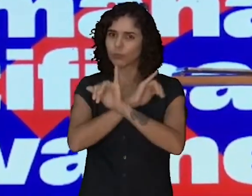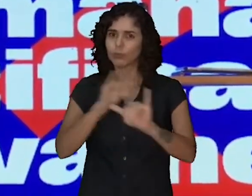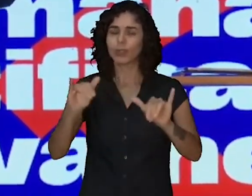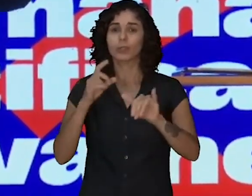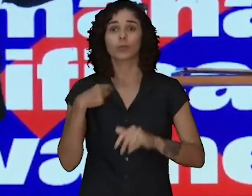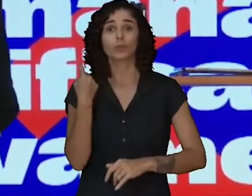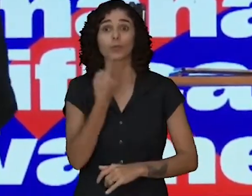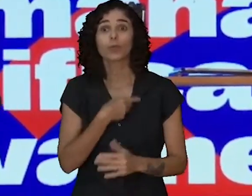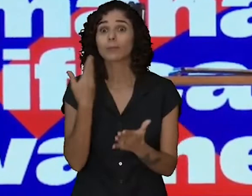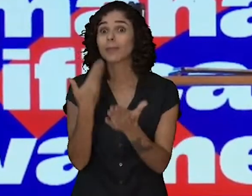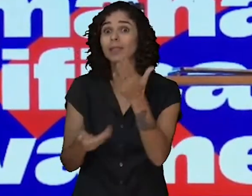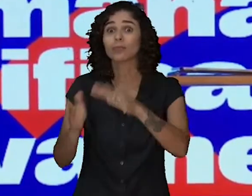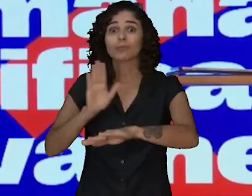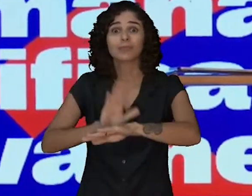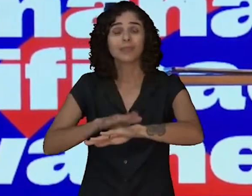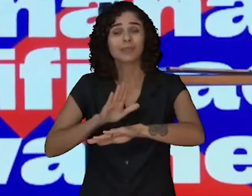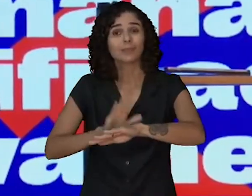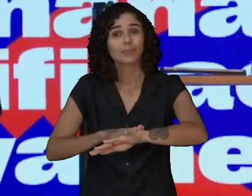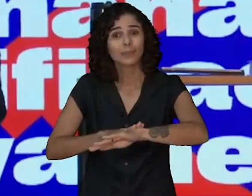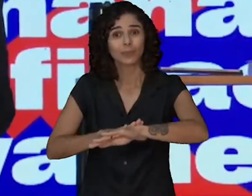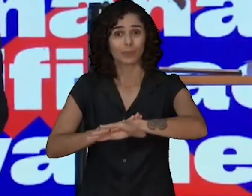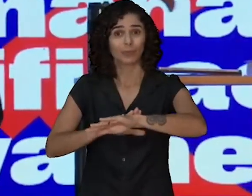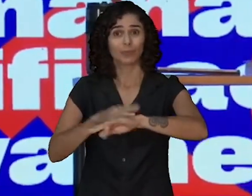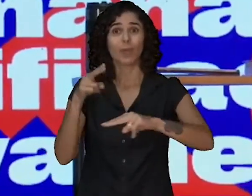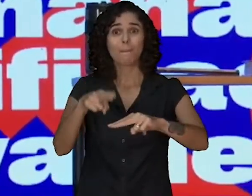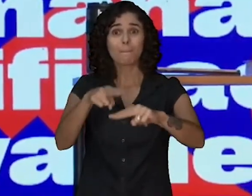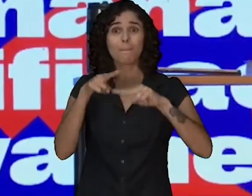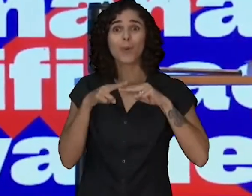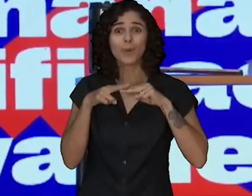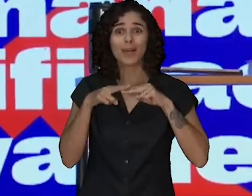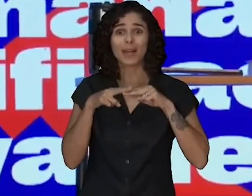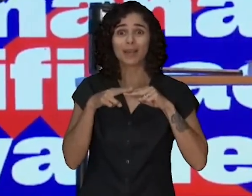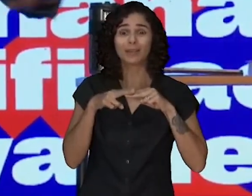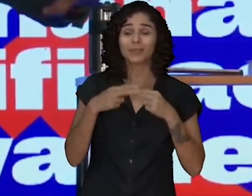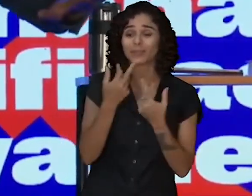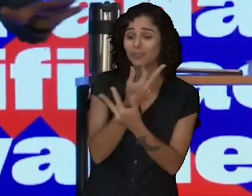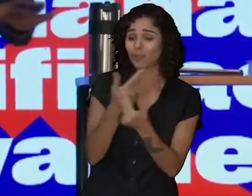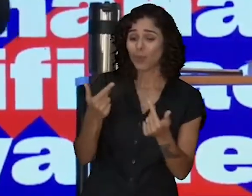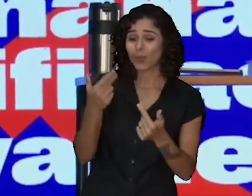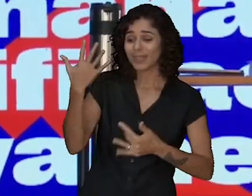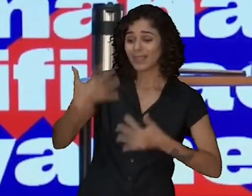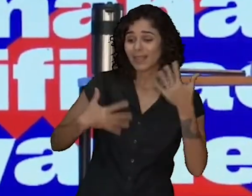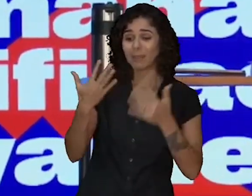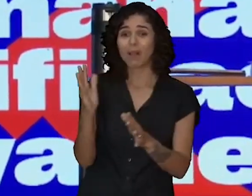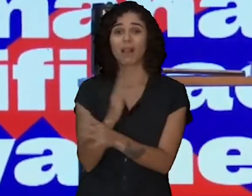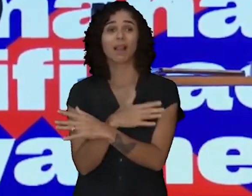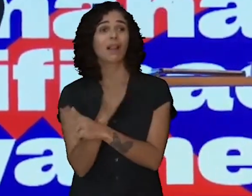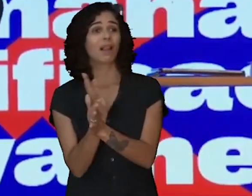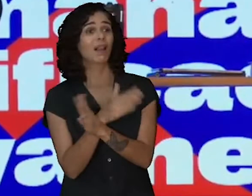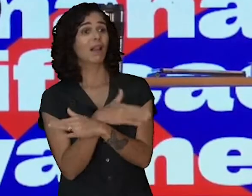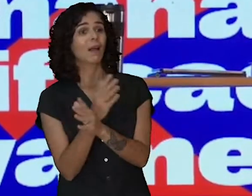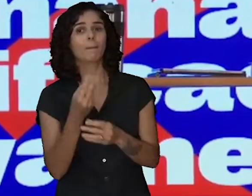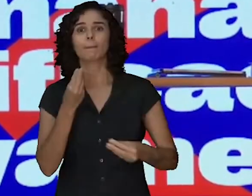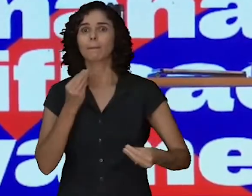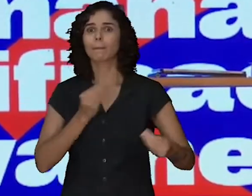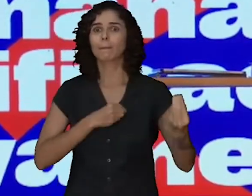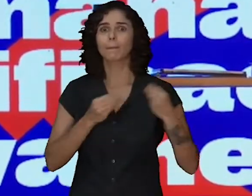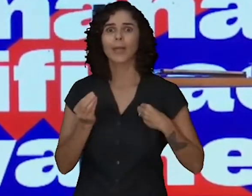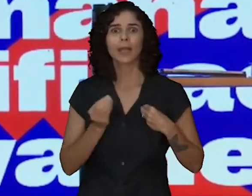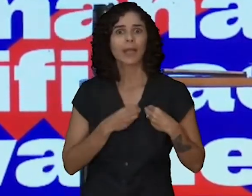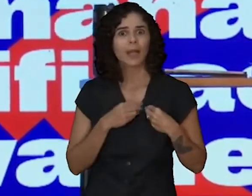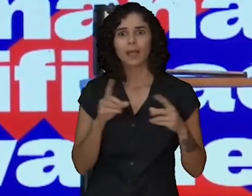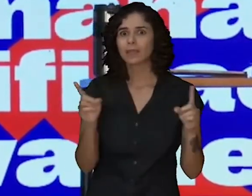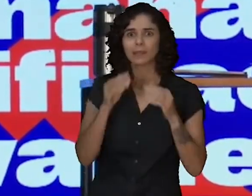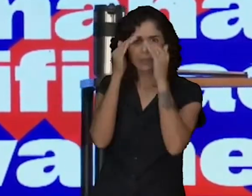perdendo tempo por causa de distrações e por causa de pecado, e nós não fazemos aquilo